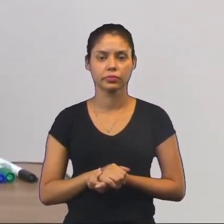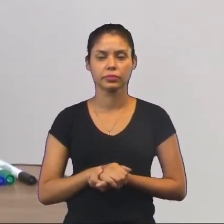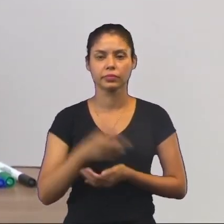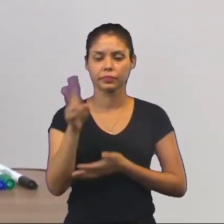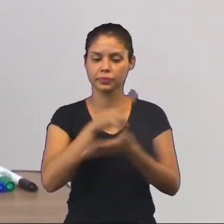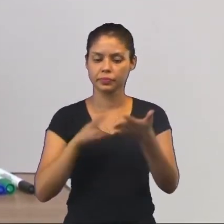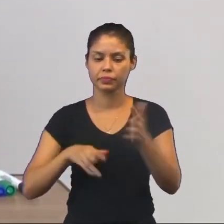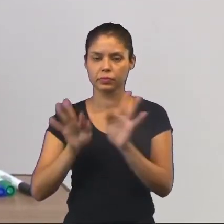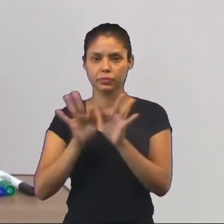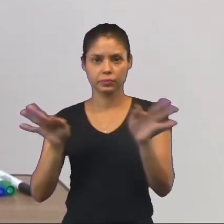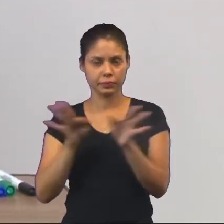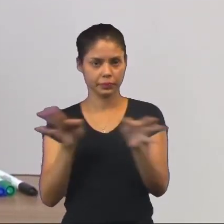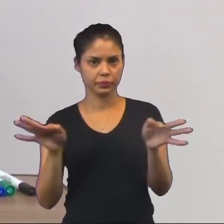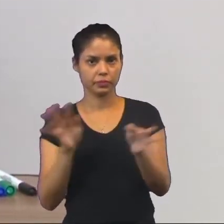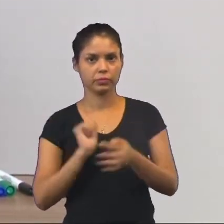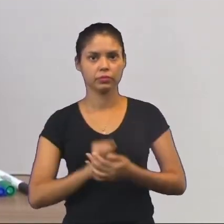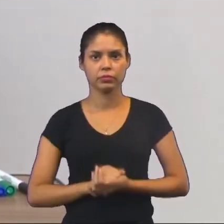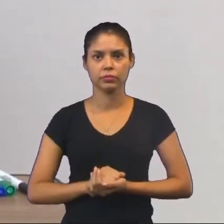Vamos ler essas frases.